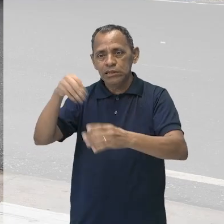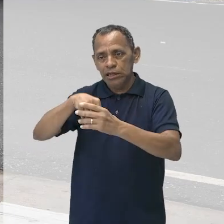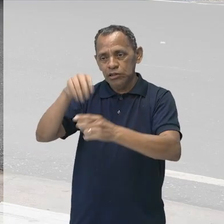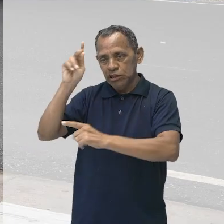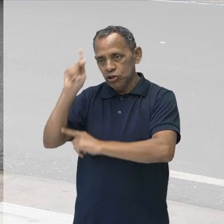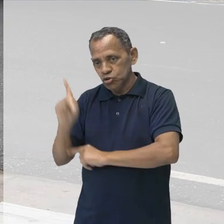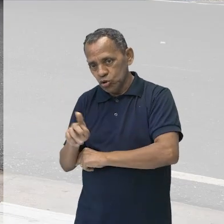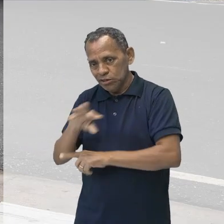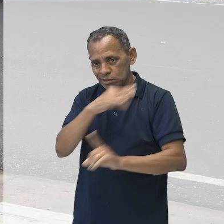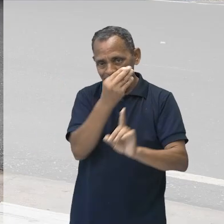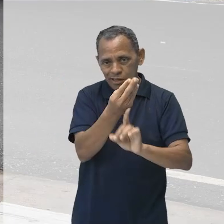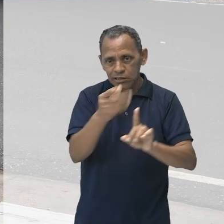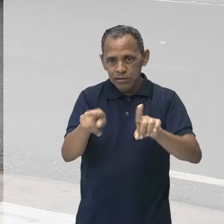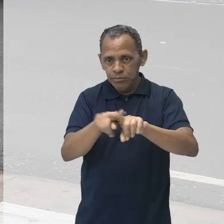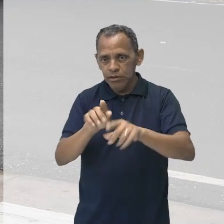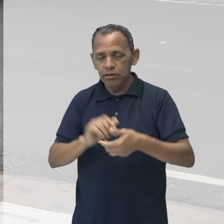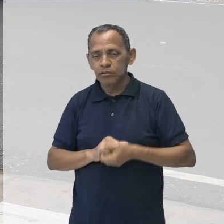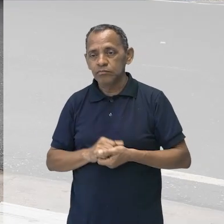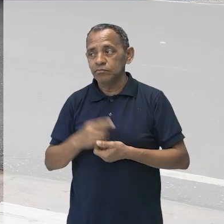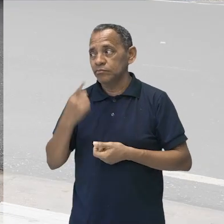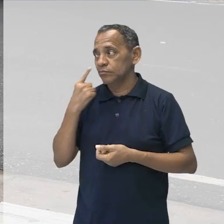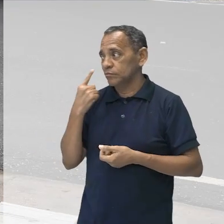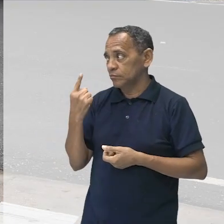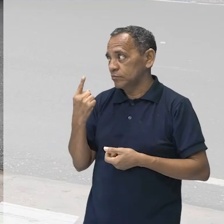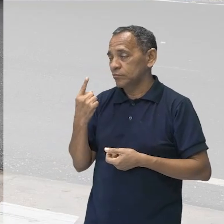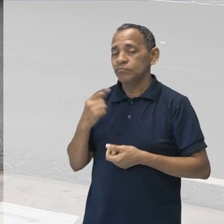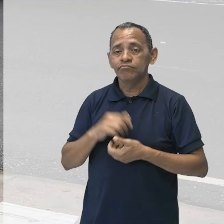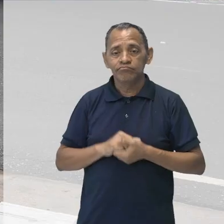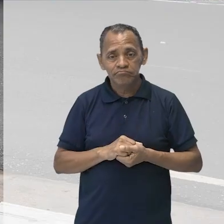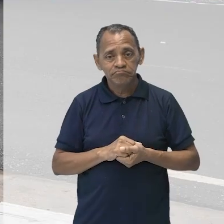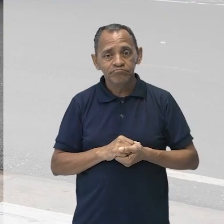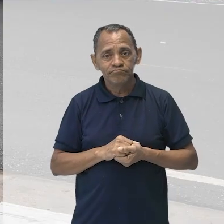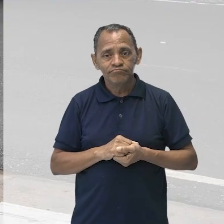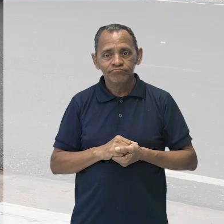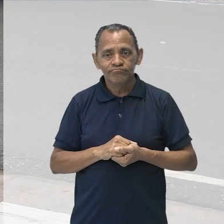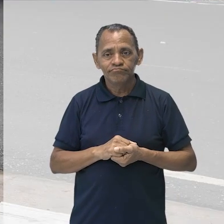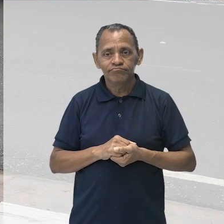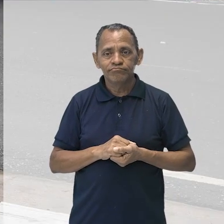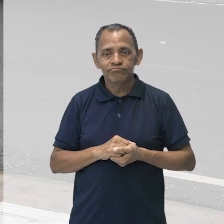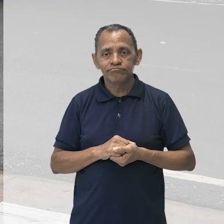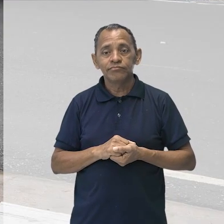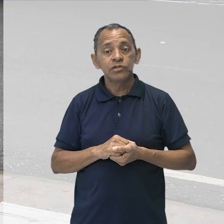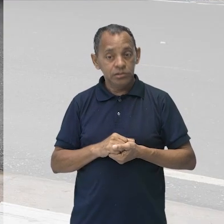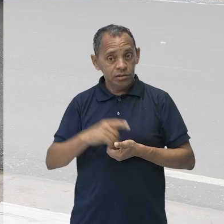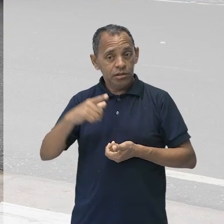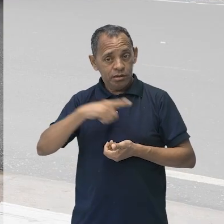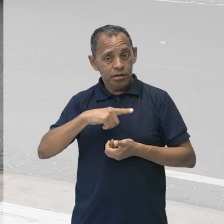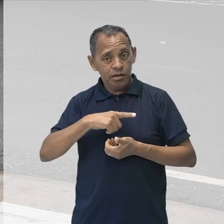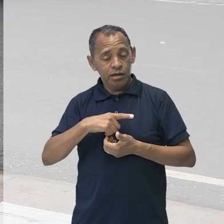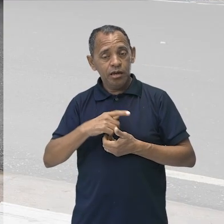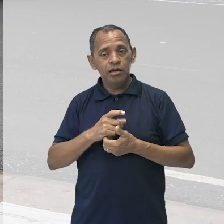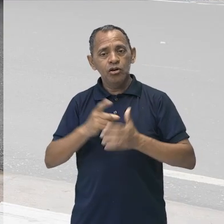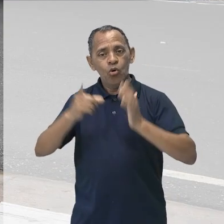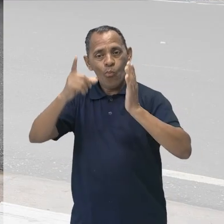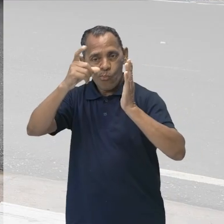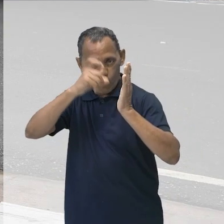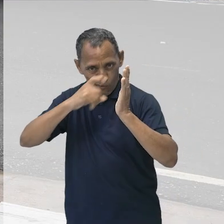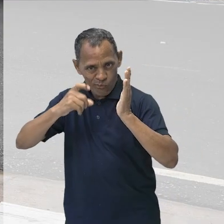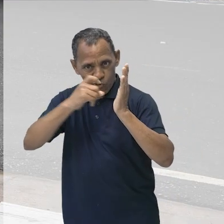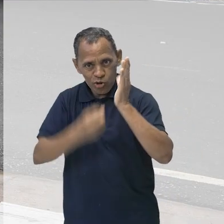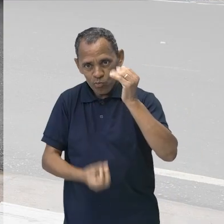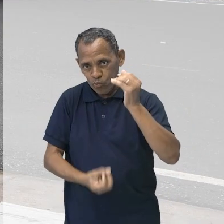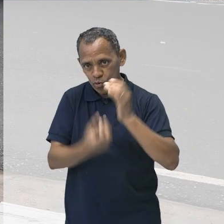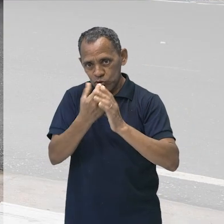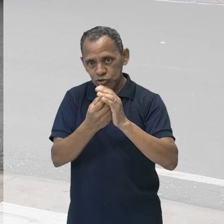históricas da arte. E aqui vocês estão vendo aqui atrás de mim um grafite que foi produzido em um